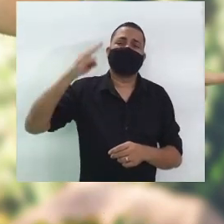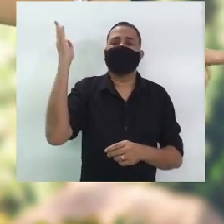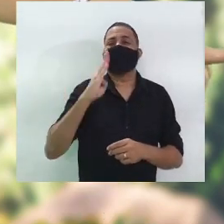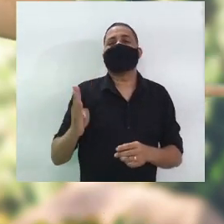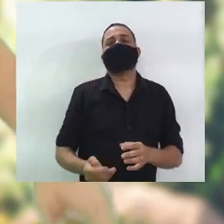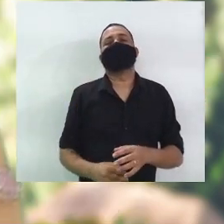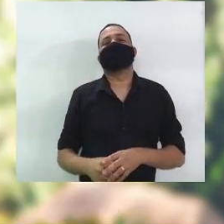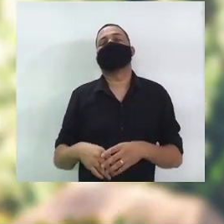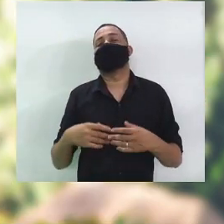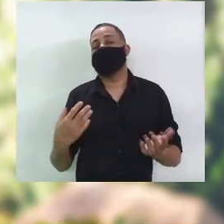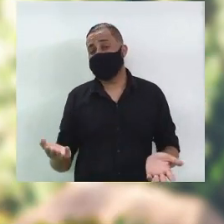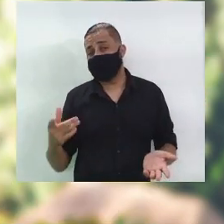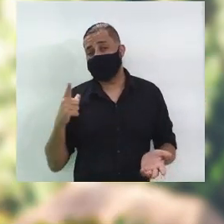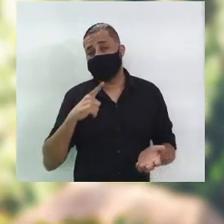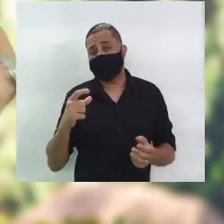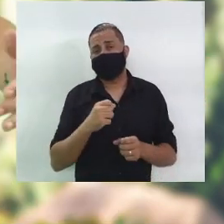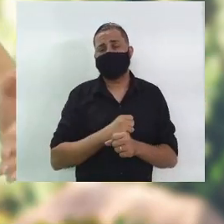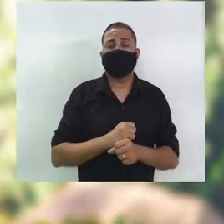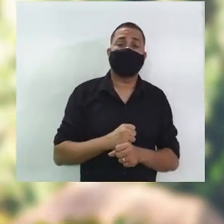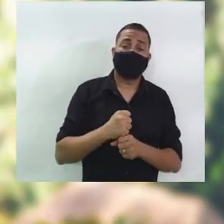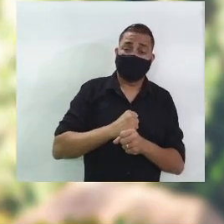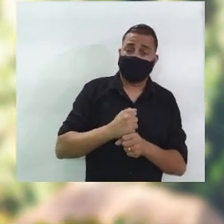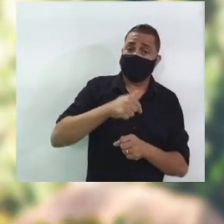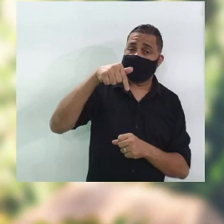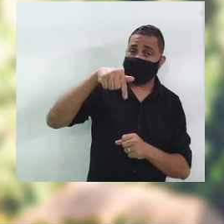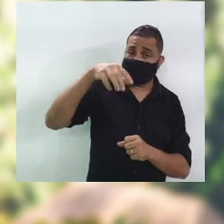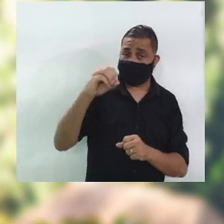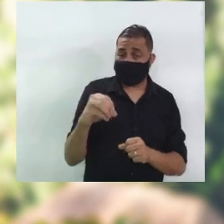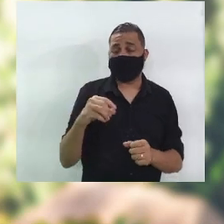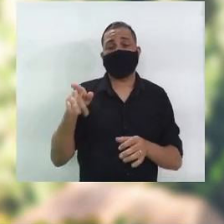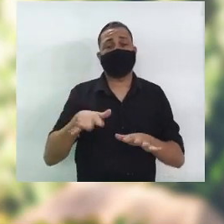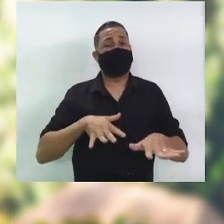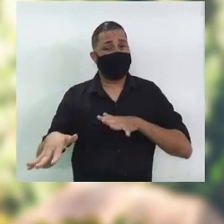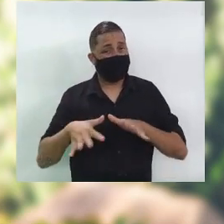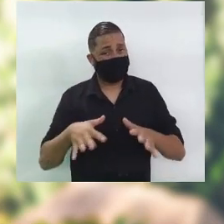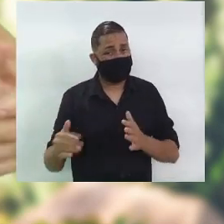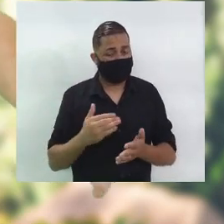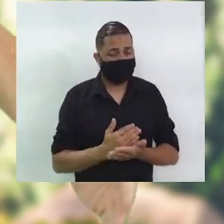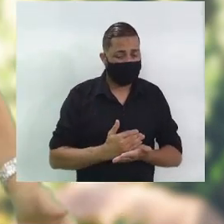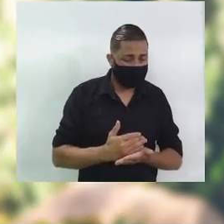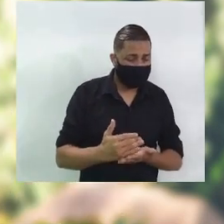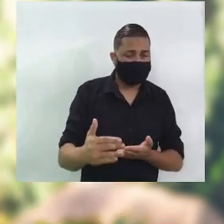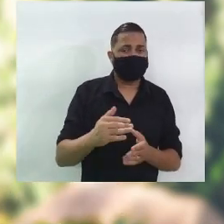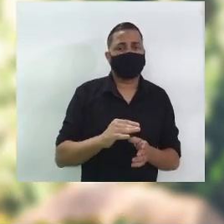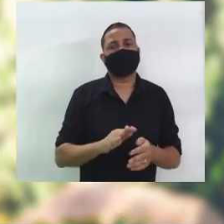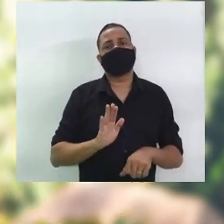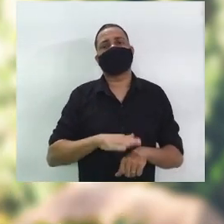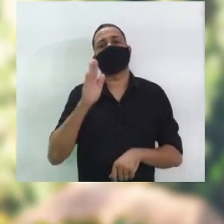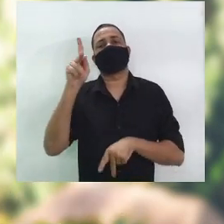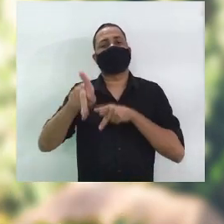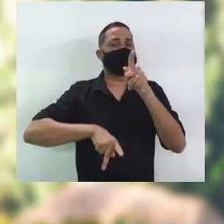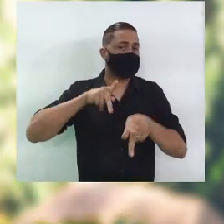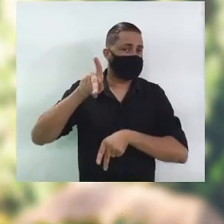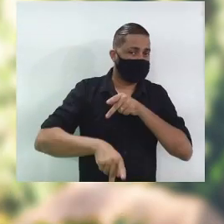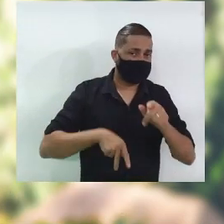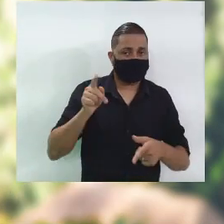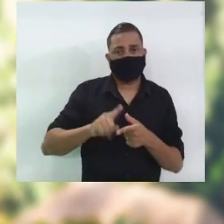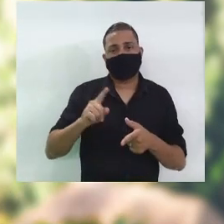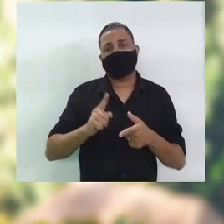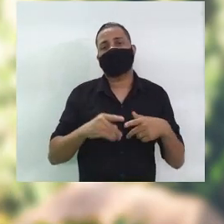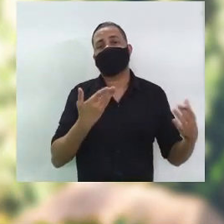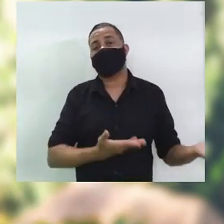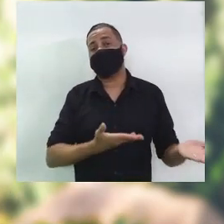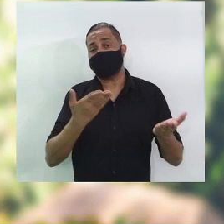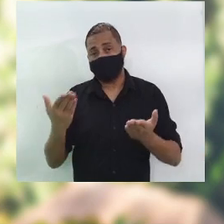nós temos o quê? A década de 70, quando esse movimento vai se tornar mais popular. E trago